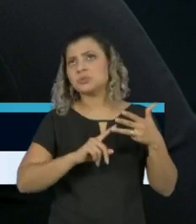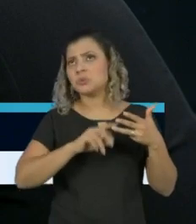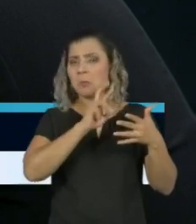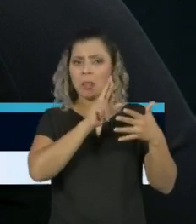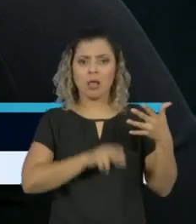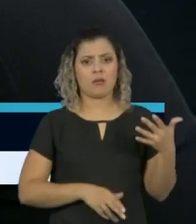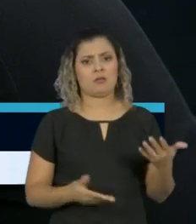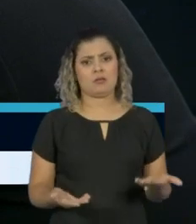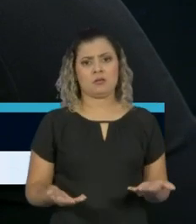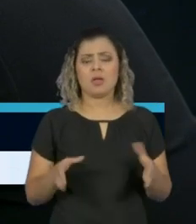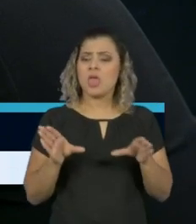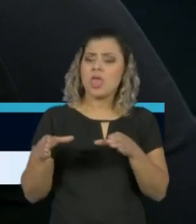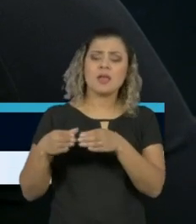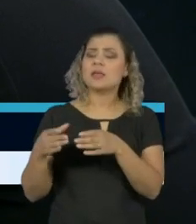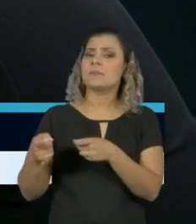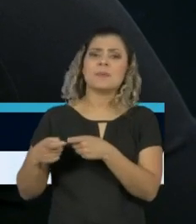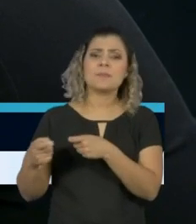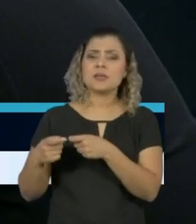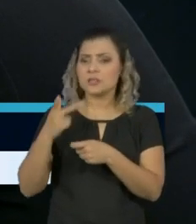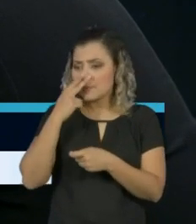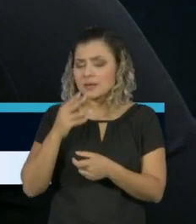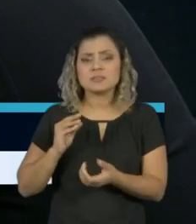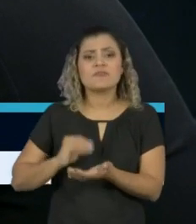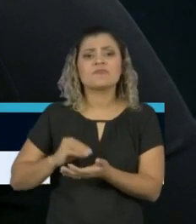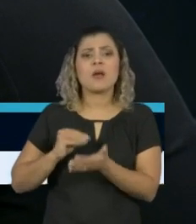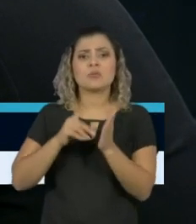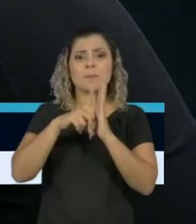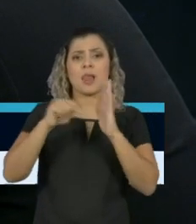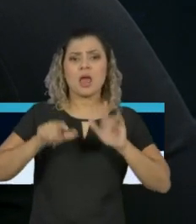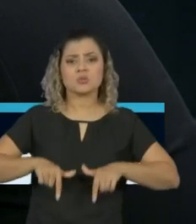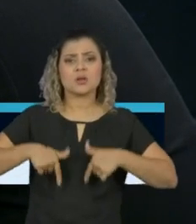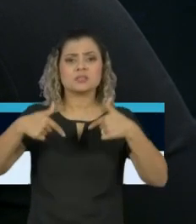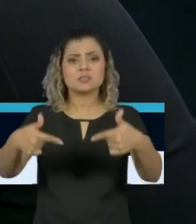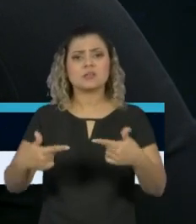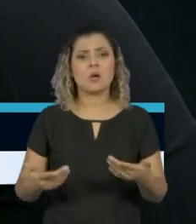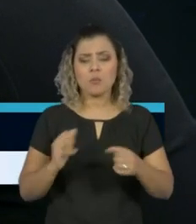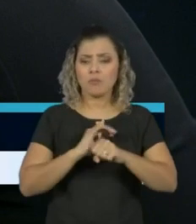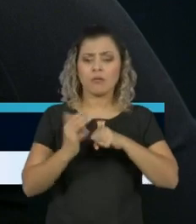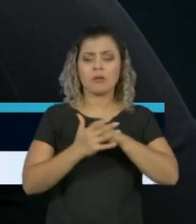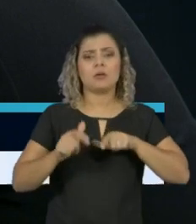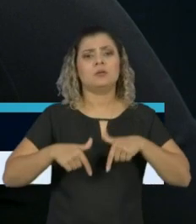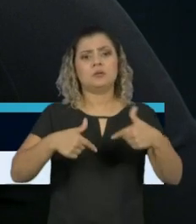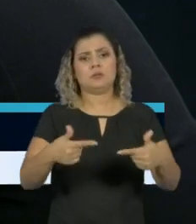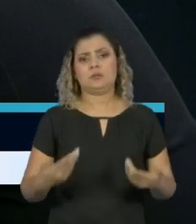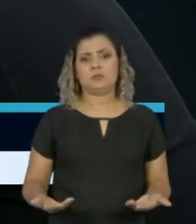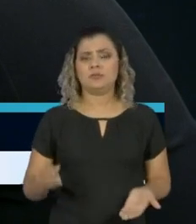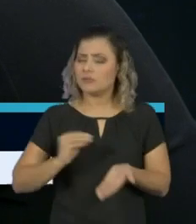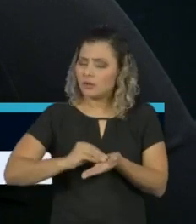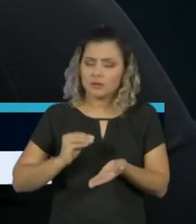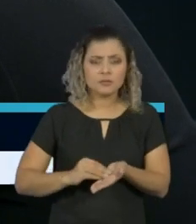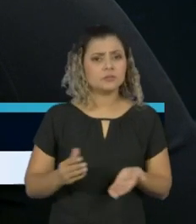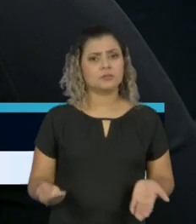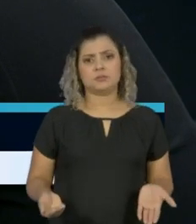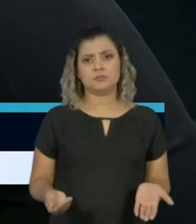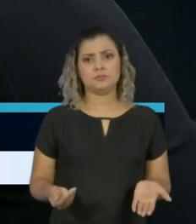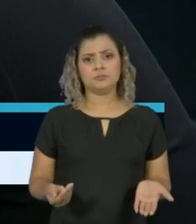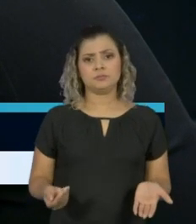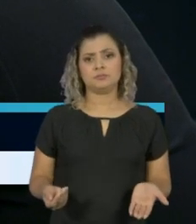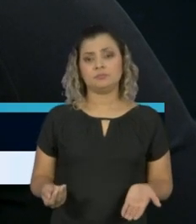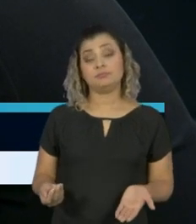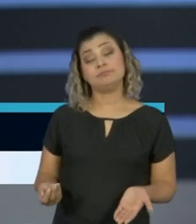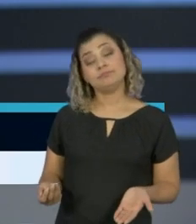umas equipes médicas lidam com a ausência do palácio do planalto diante das epidemias sem precedentes que nós vivemos bom